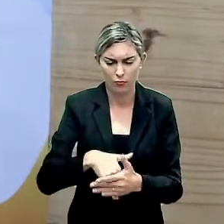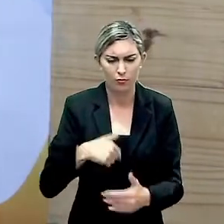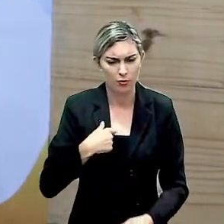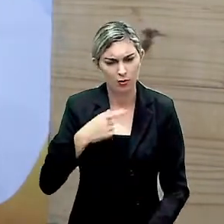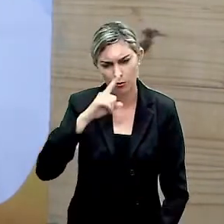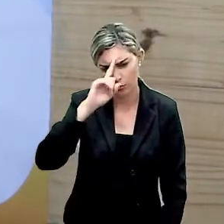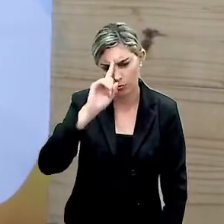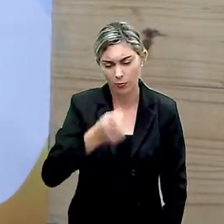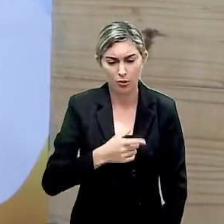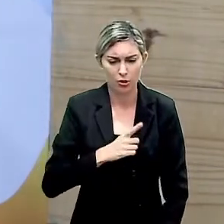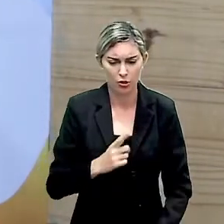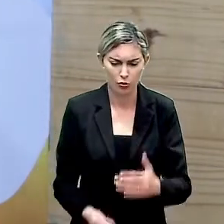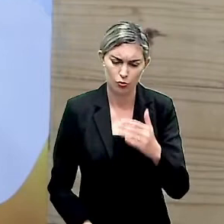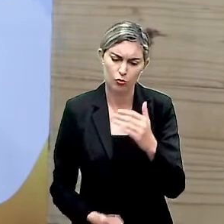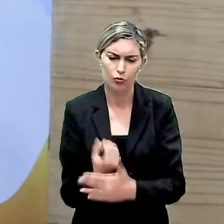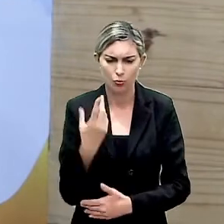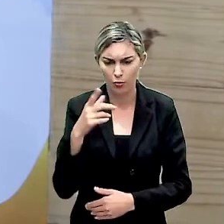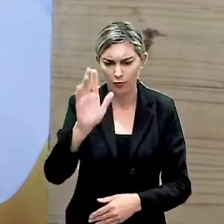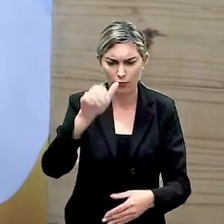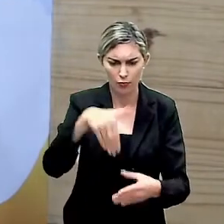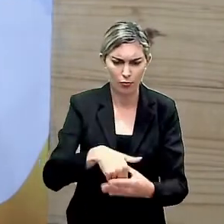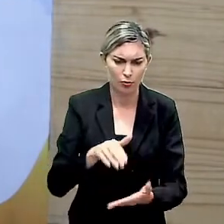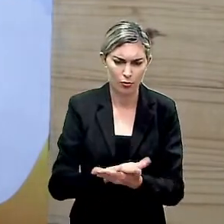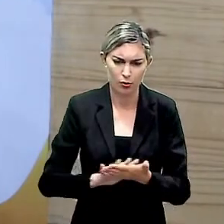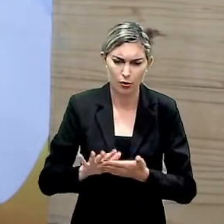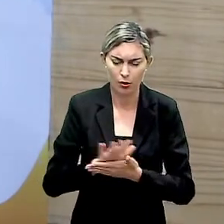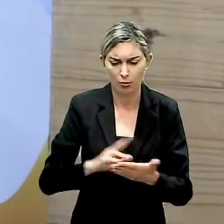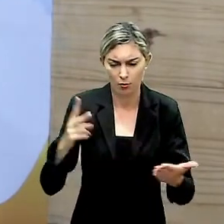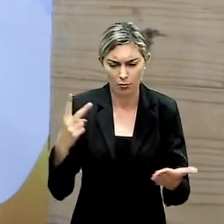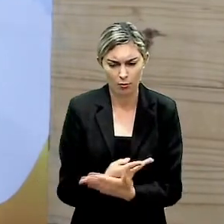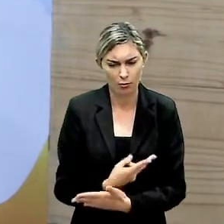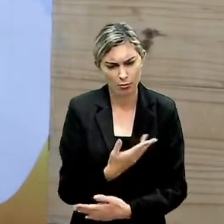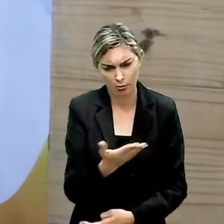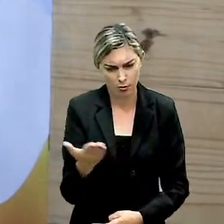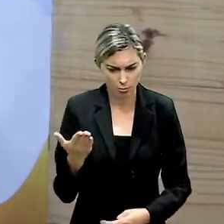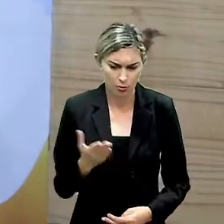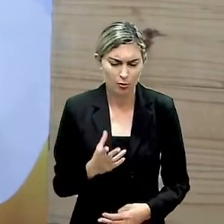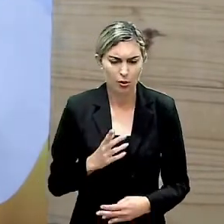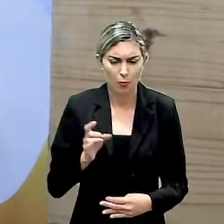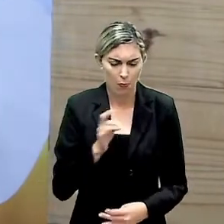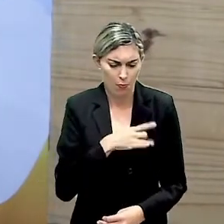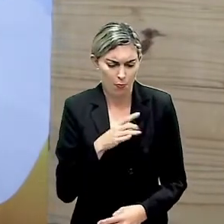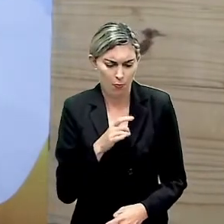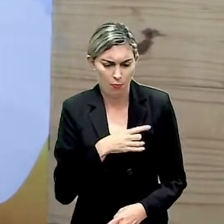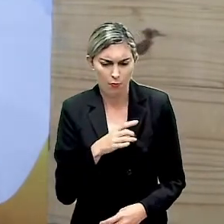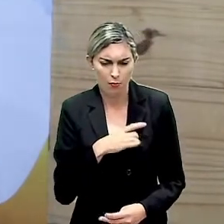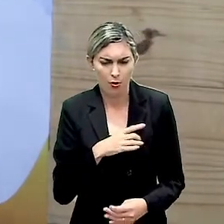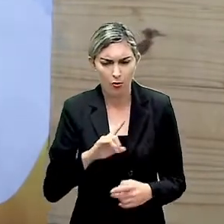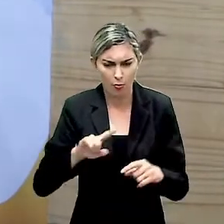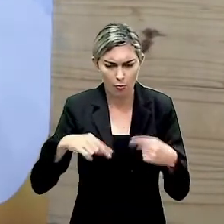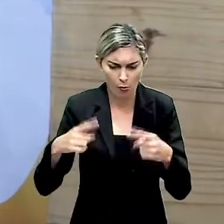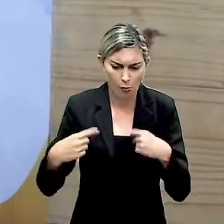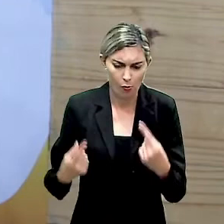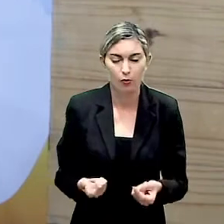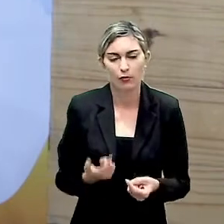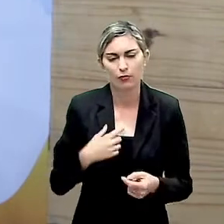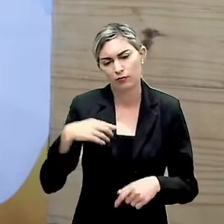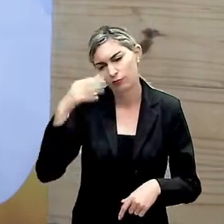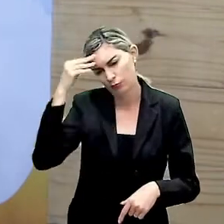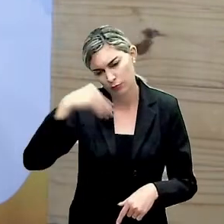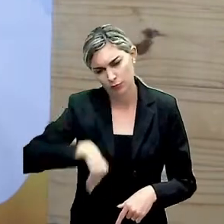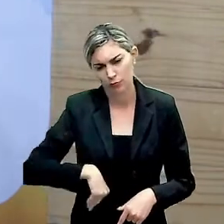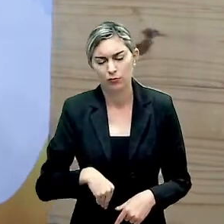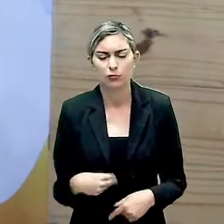viu? Porque se eu descobrir que você não votou, vai dar errado para você. E aí, com medo da retaliação, há de existir,